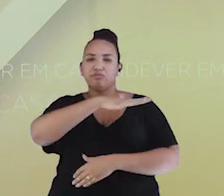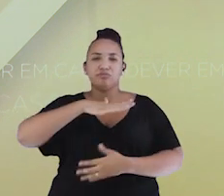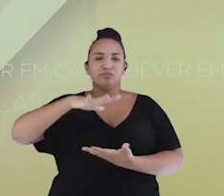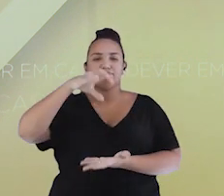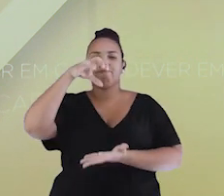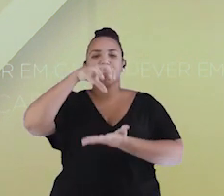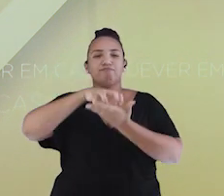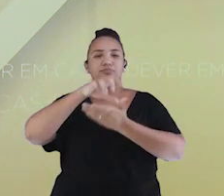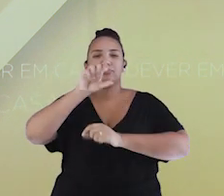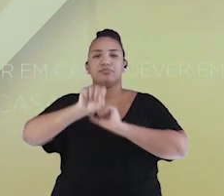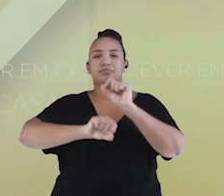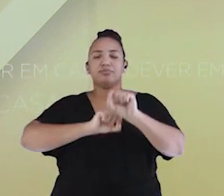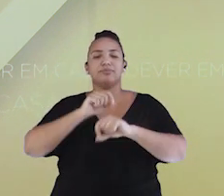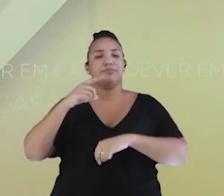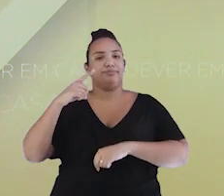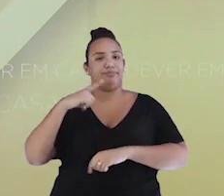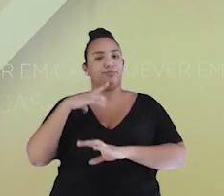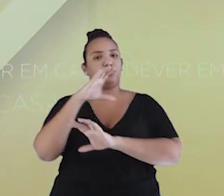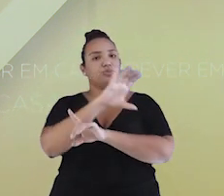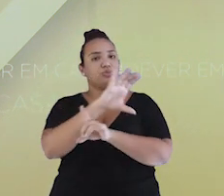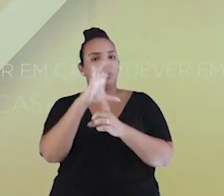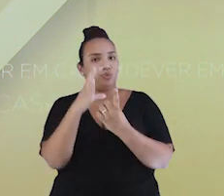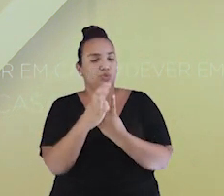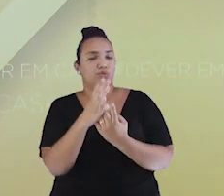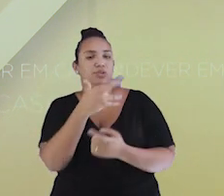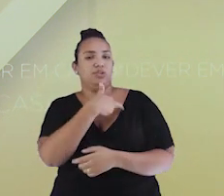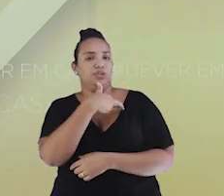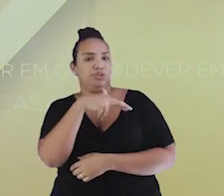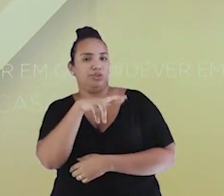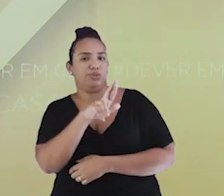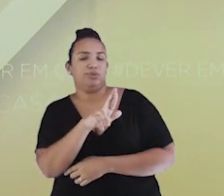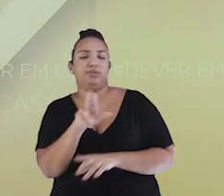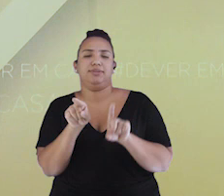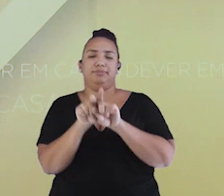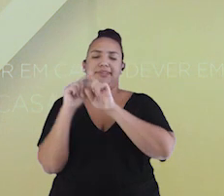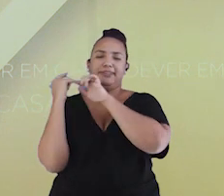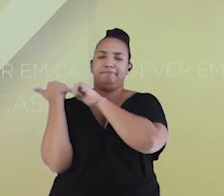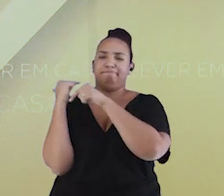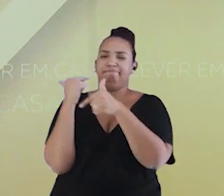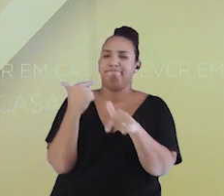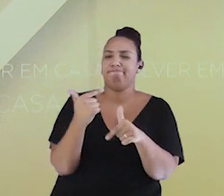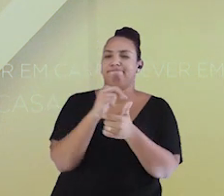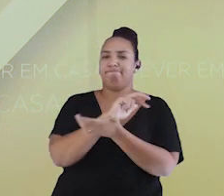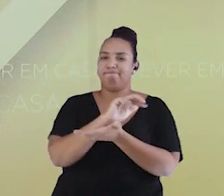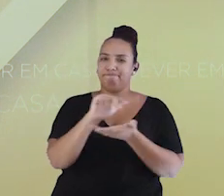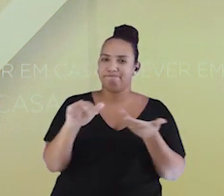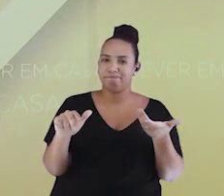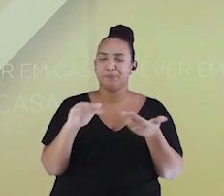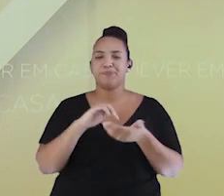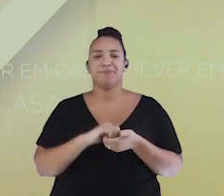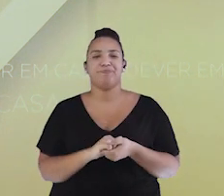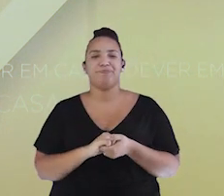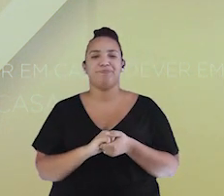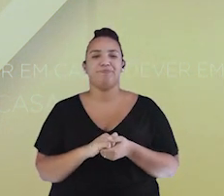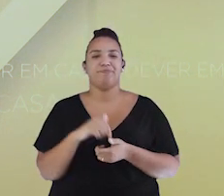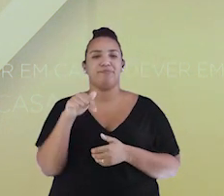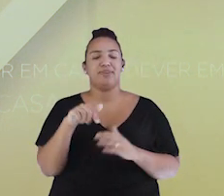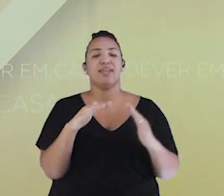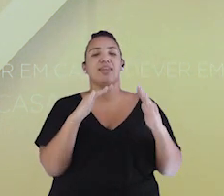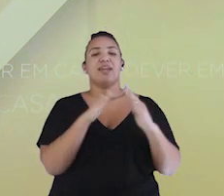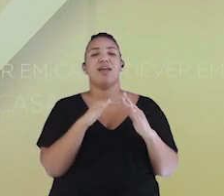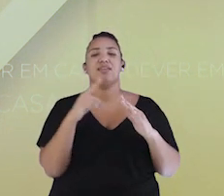utilizado para a realização de cerimônias religiosas e outras tradições. As habitações são